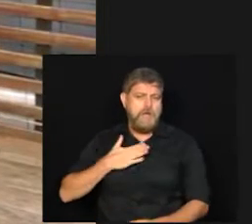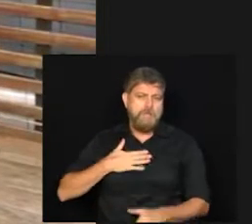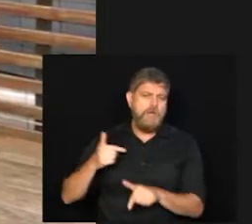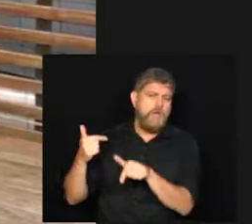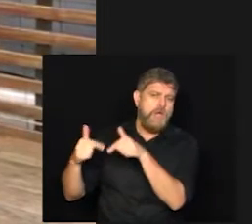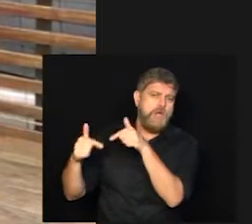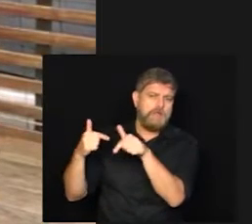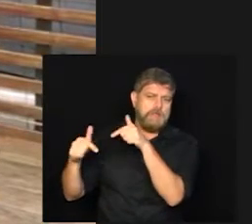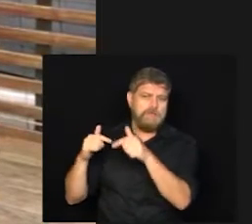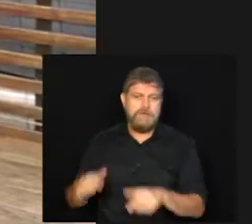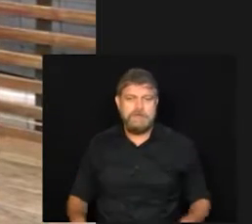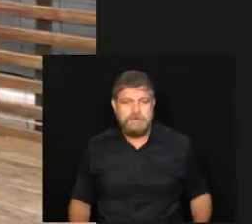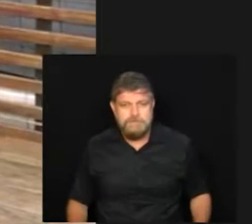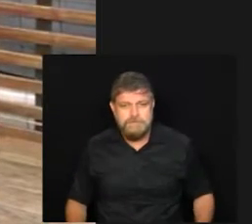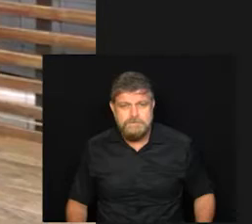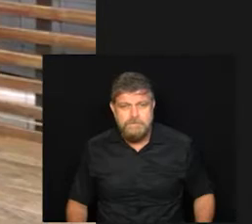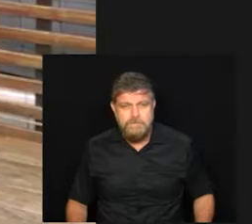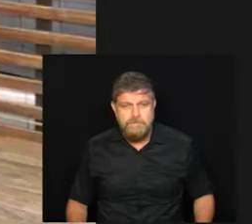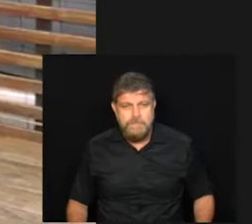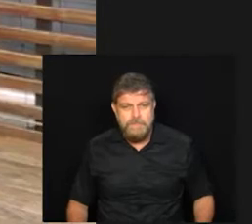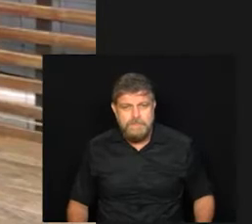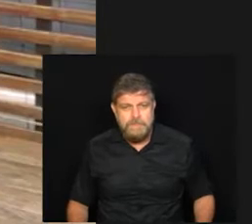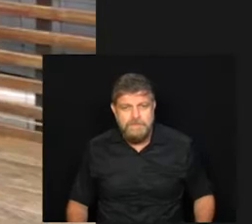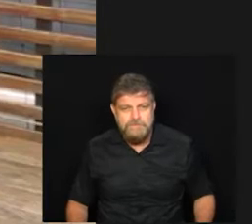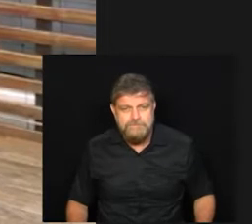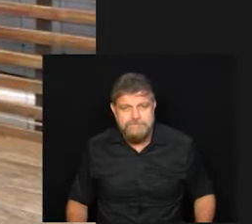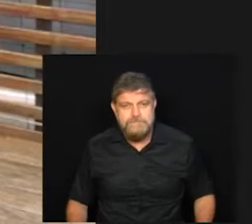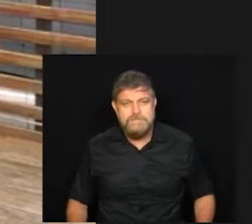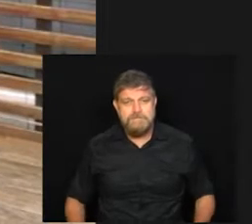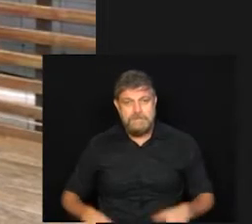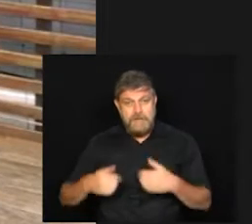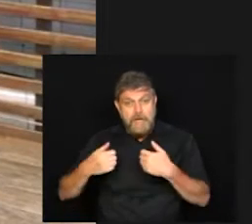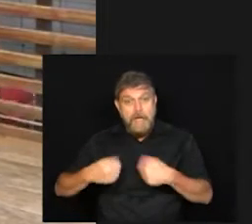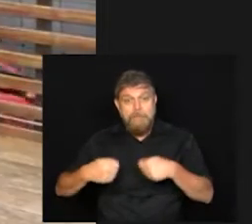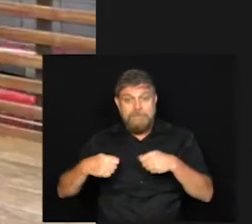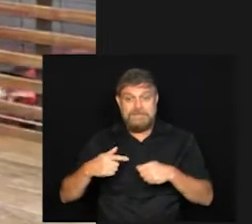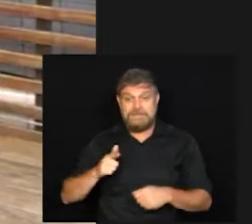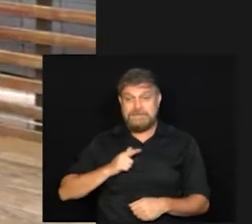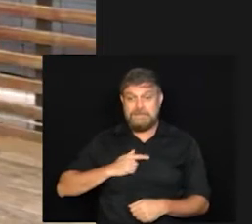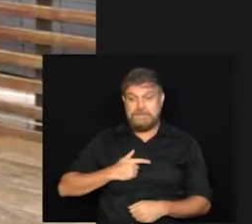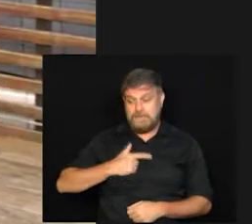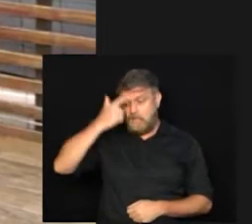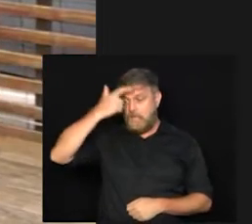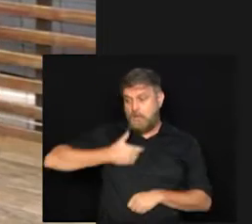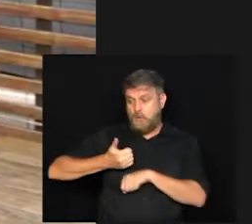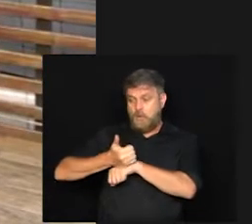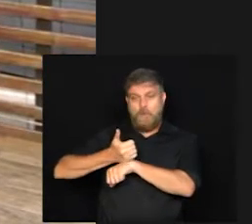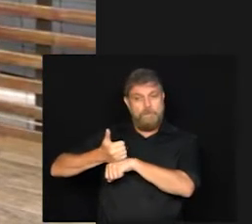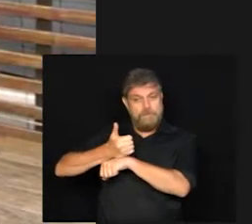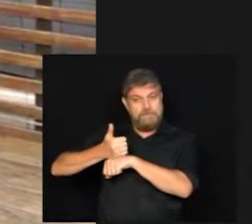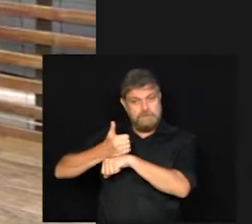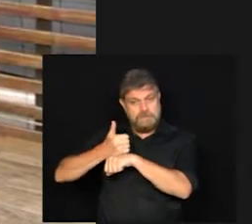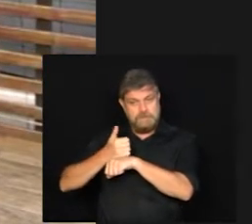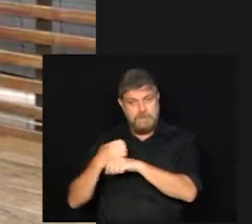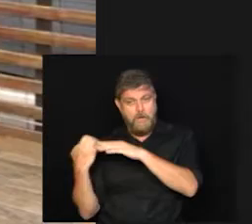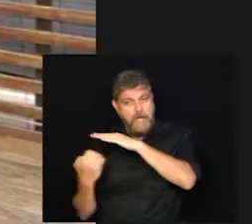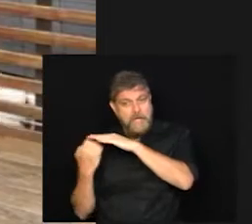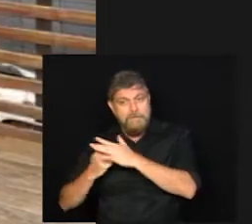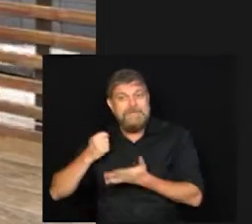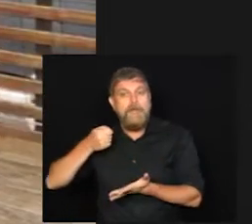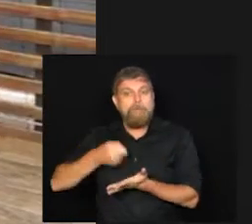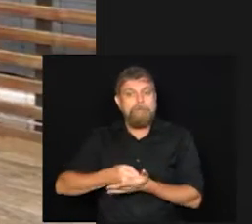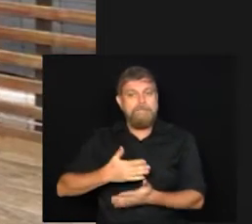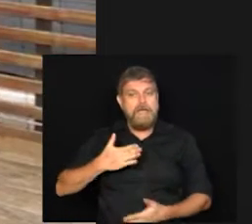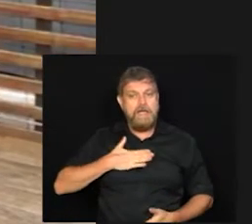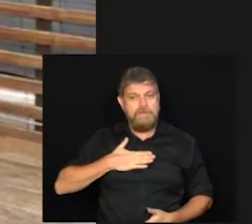porque o evento, como eu falei, também precisa dos atletas, né? Então, eles acabam arcando para poder